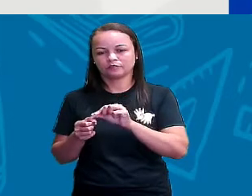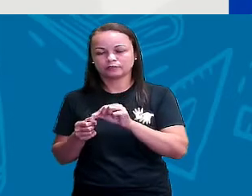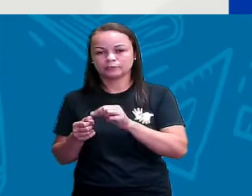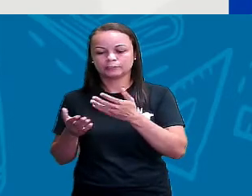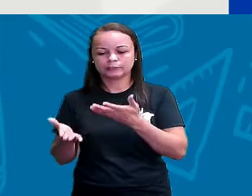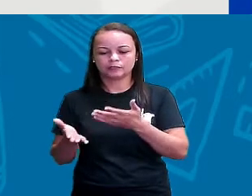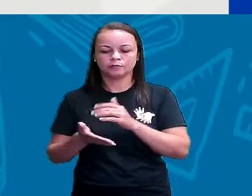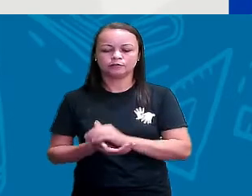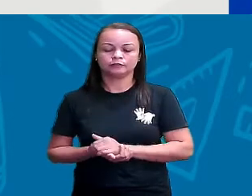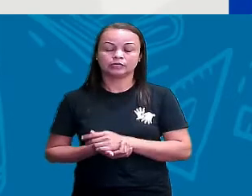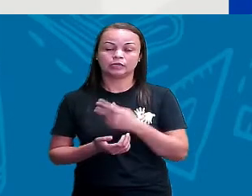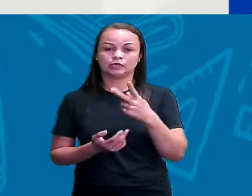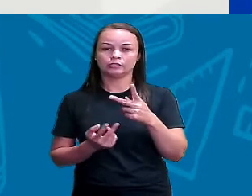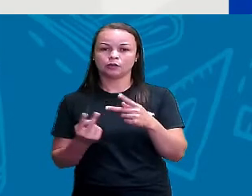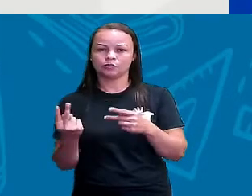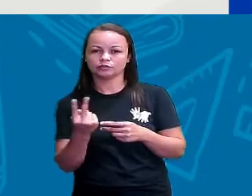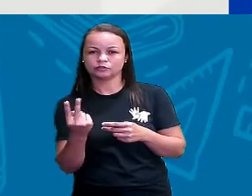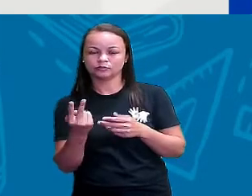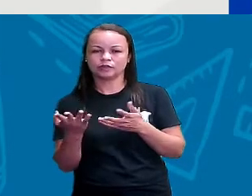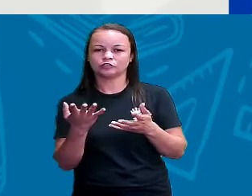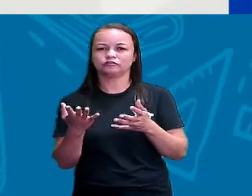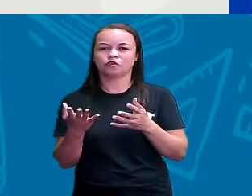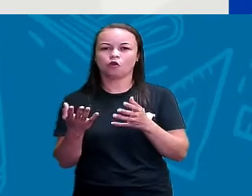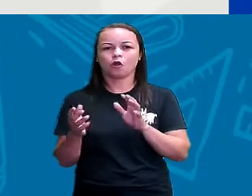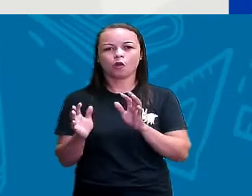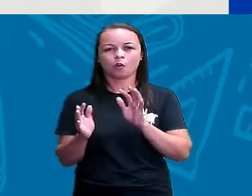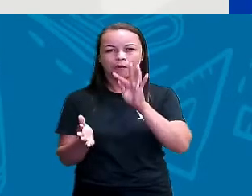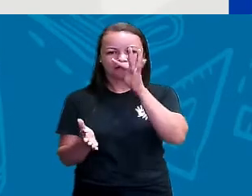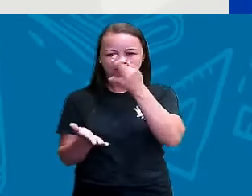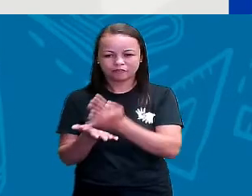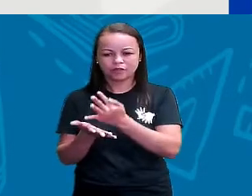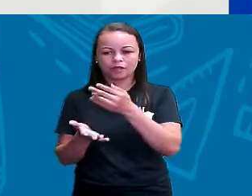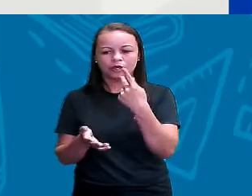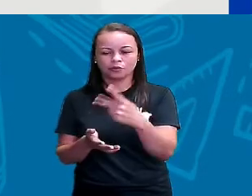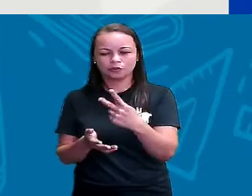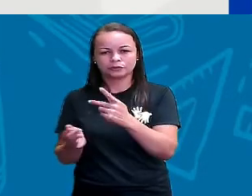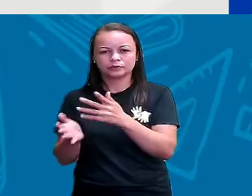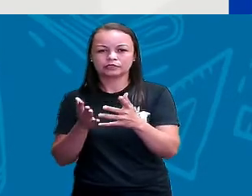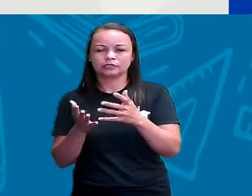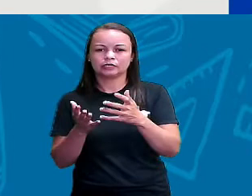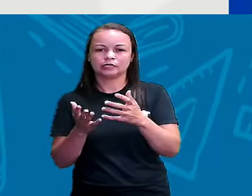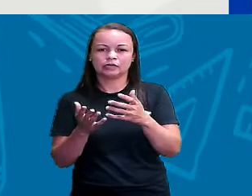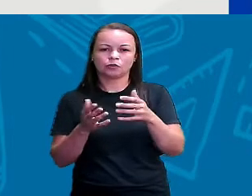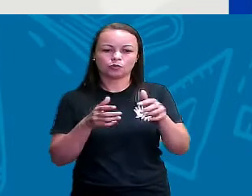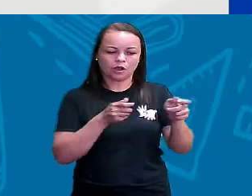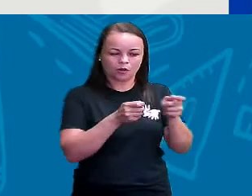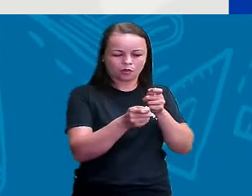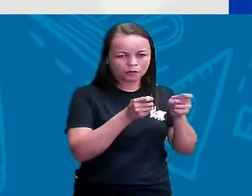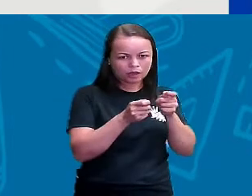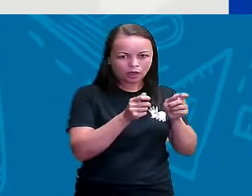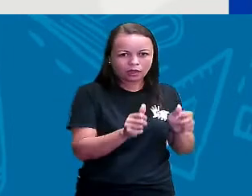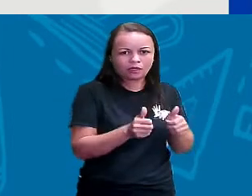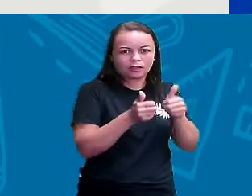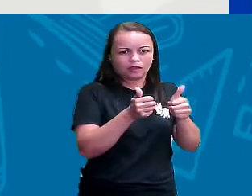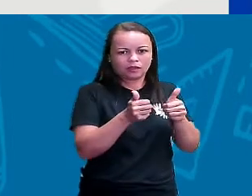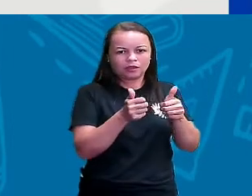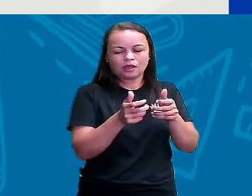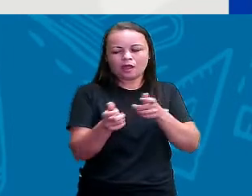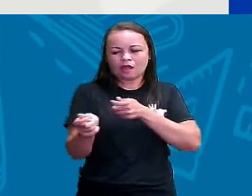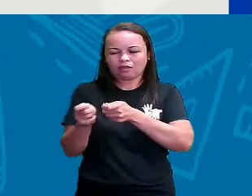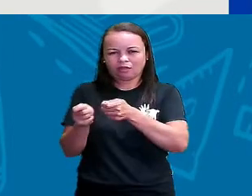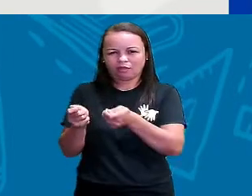imagem consegue exemplificar de forma fiel o que seria um ambiente em equilíbrio ambiental e o que seria um ambiente